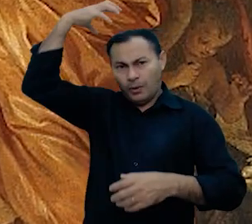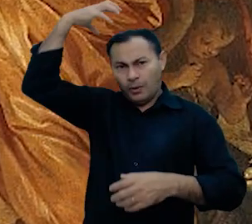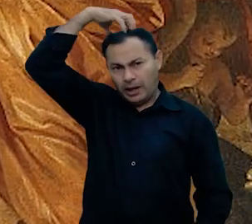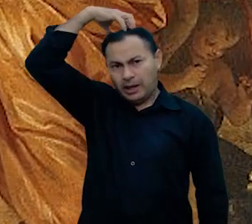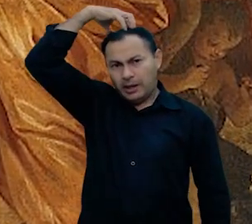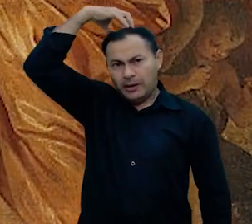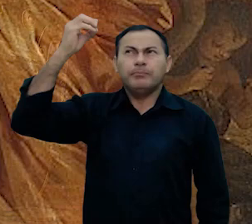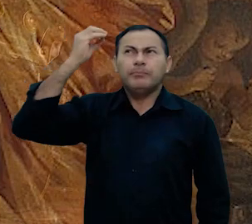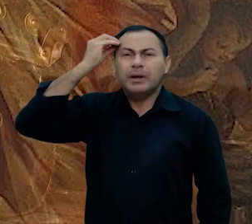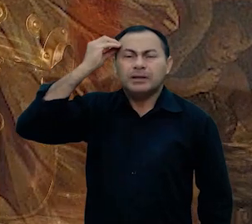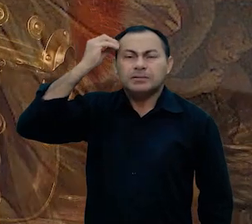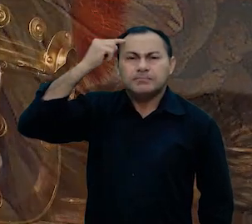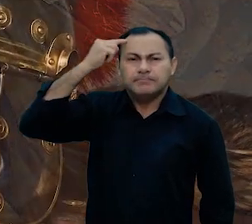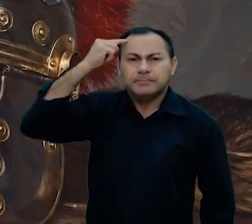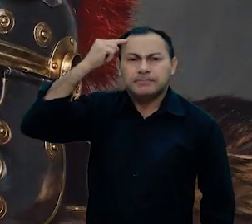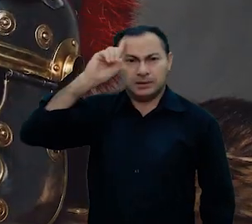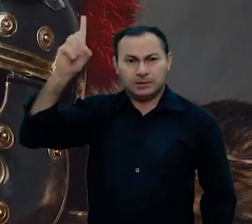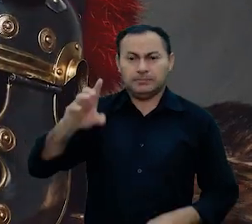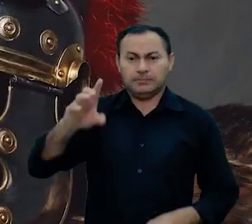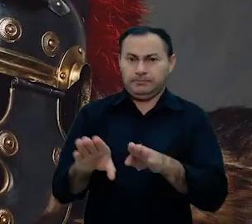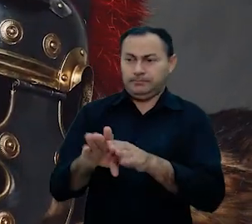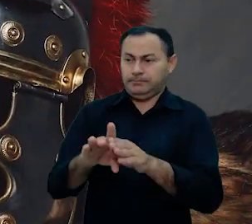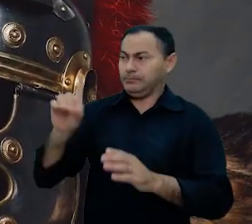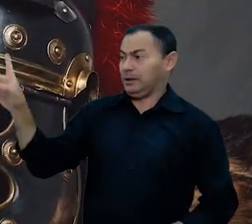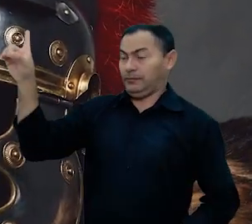naquele dia. Davi também